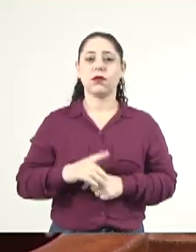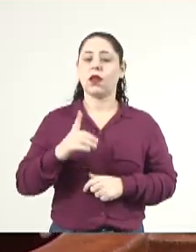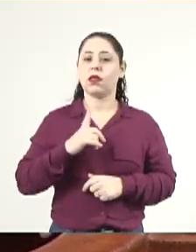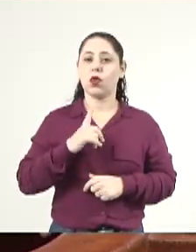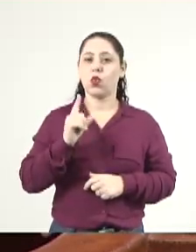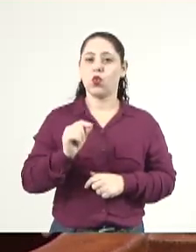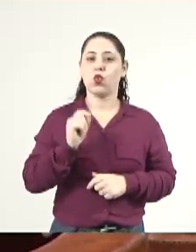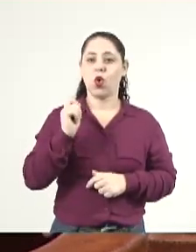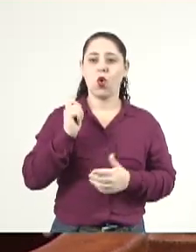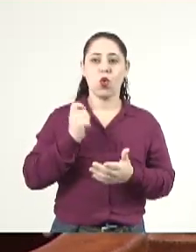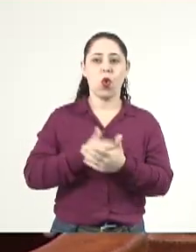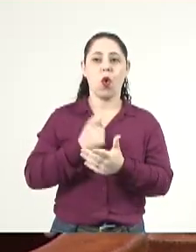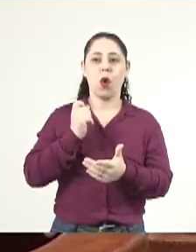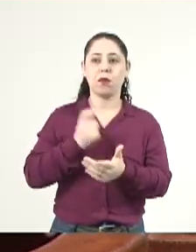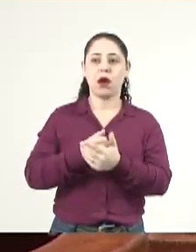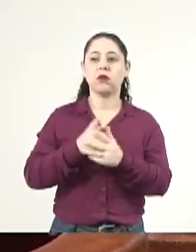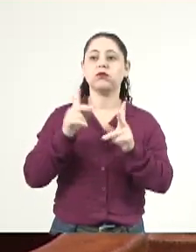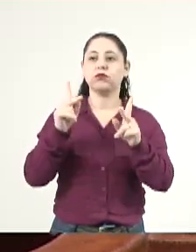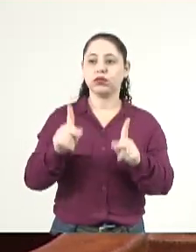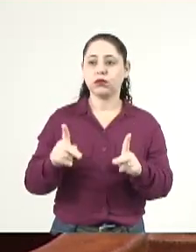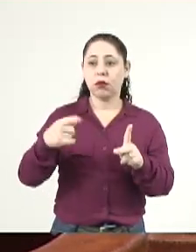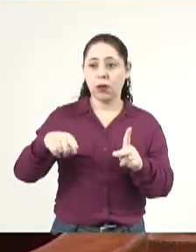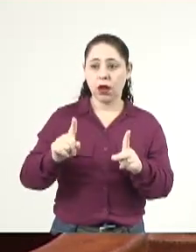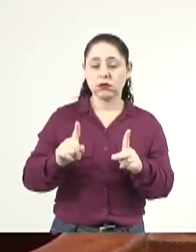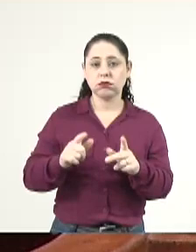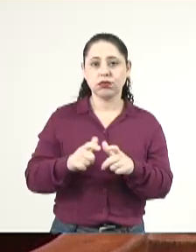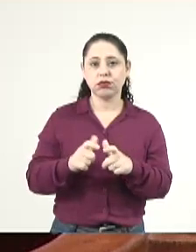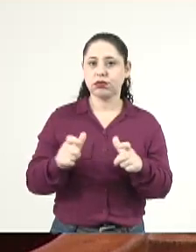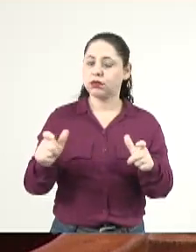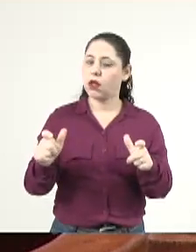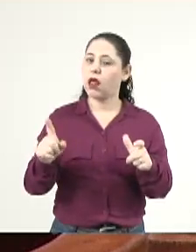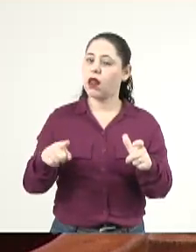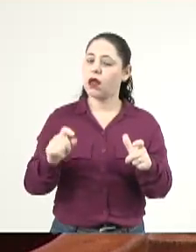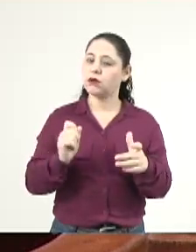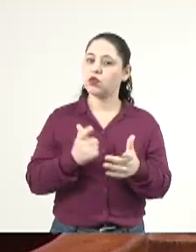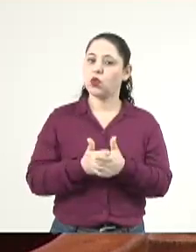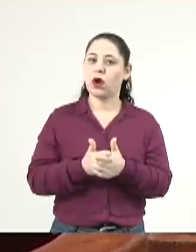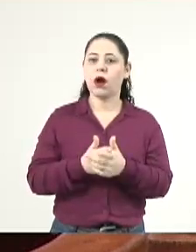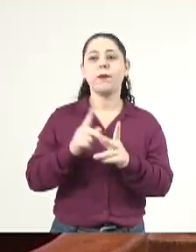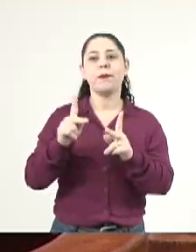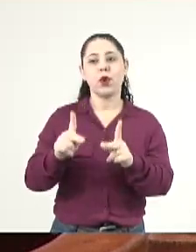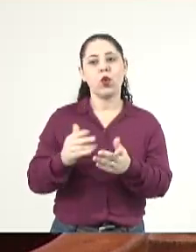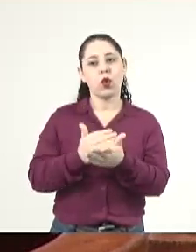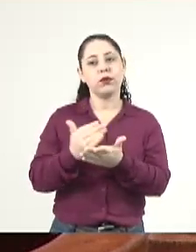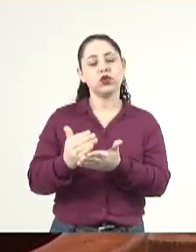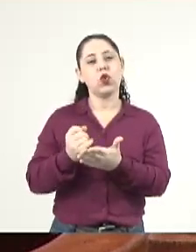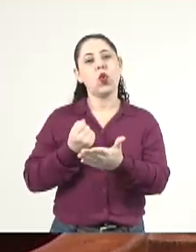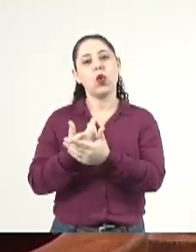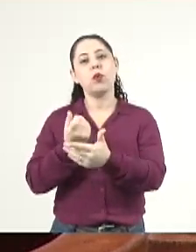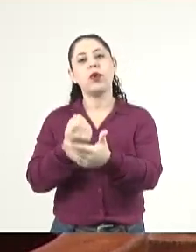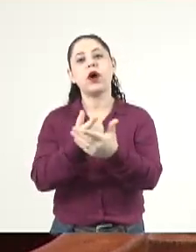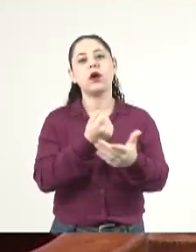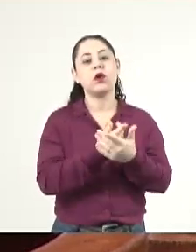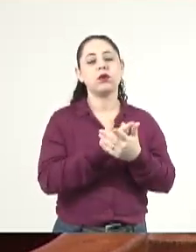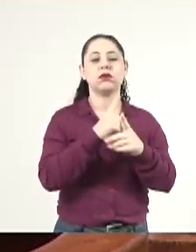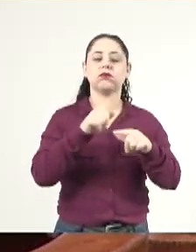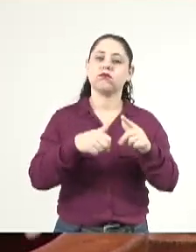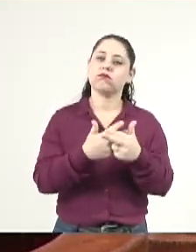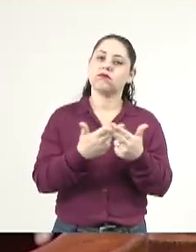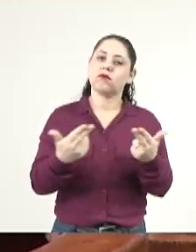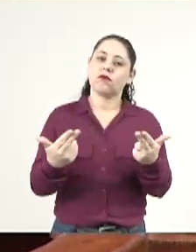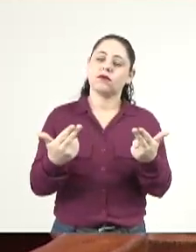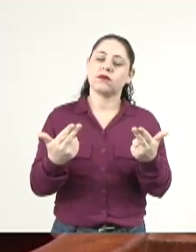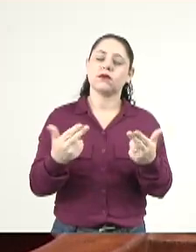o consumo da população cresceu. Quer dizer, a população está consumindo mais,